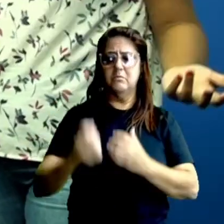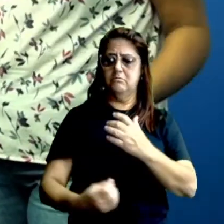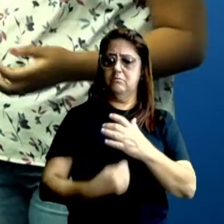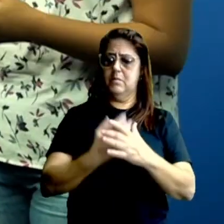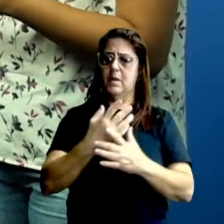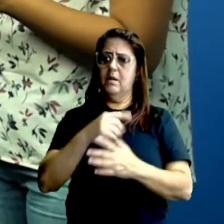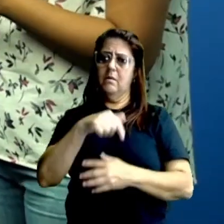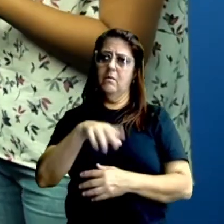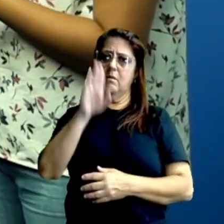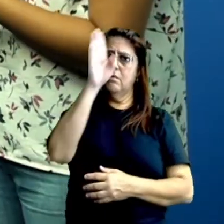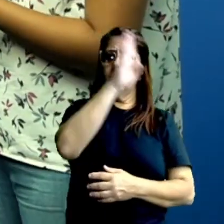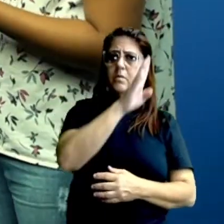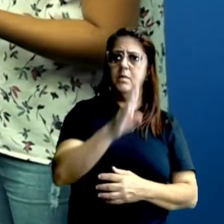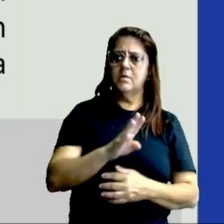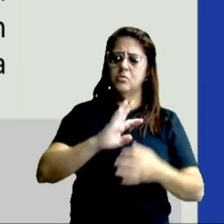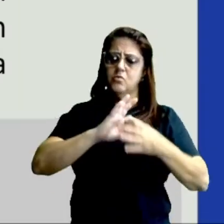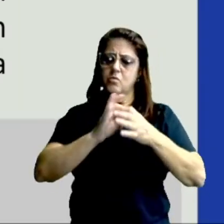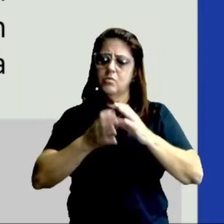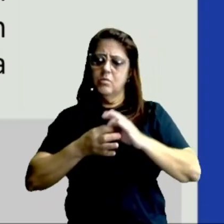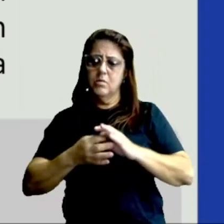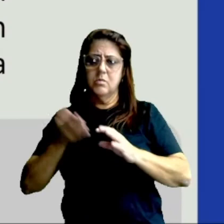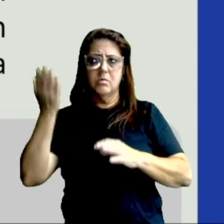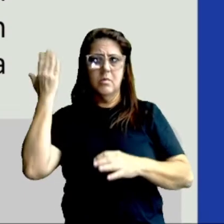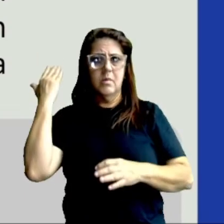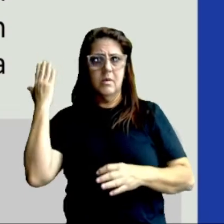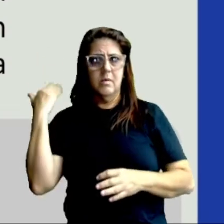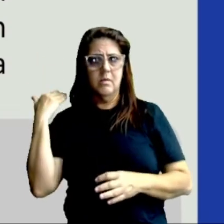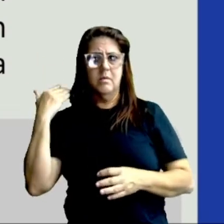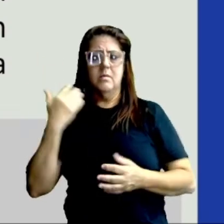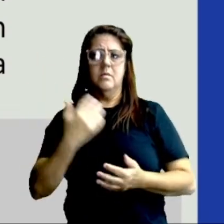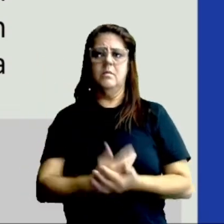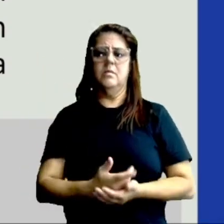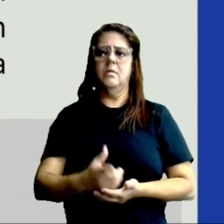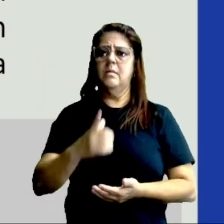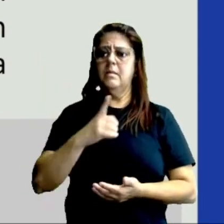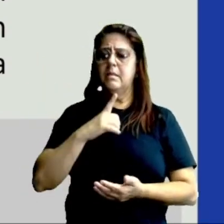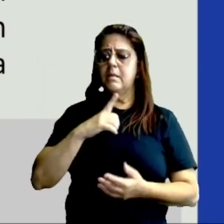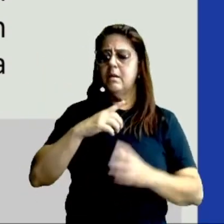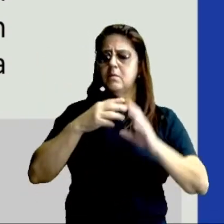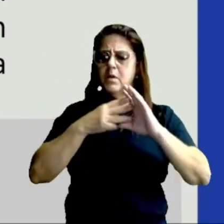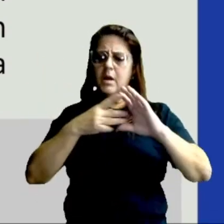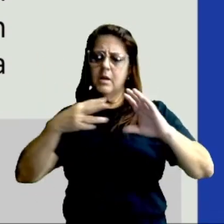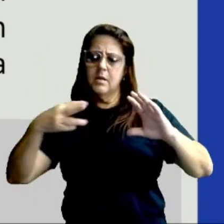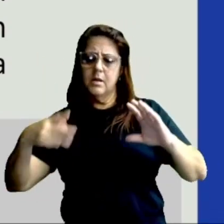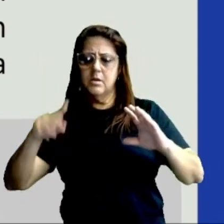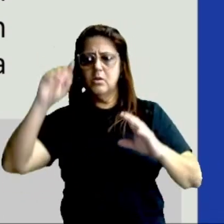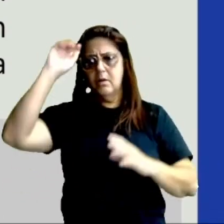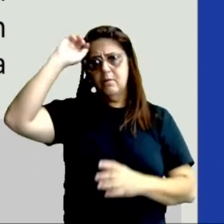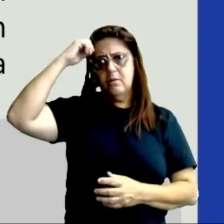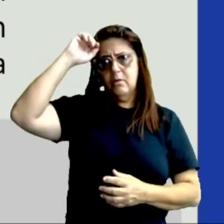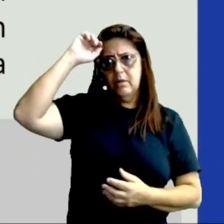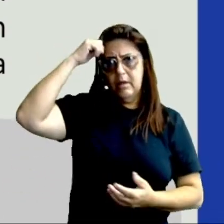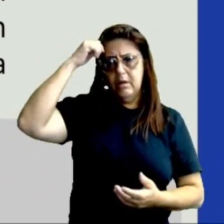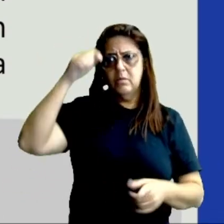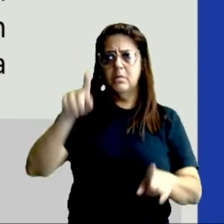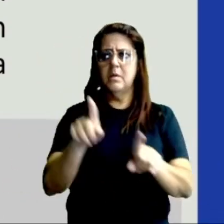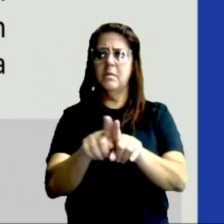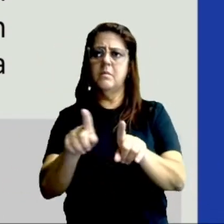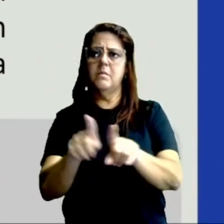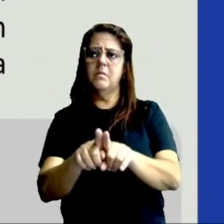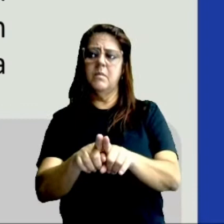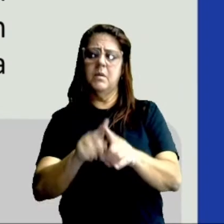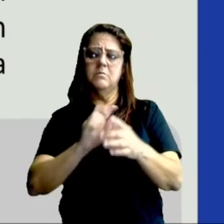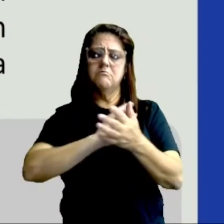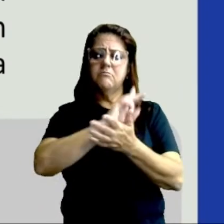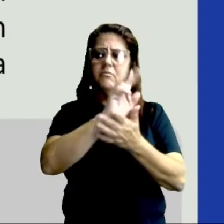tá com o contexto que era permitido na época então nós possuímos características de origem africanas mesmo